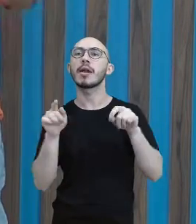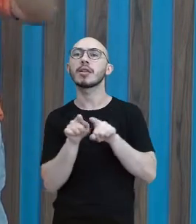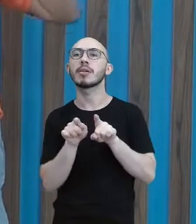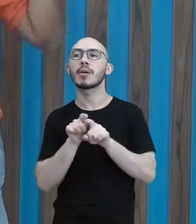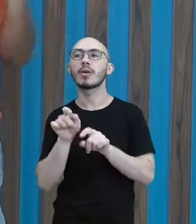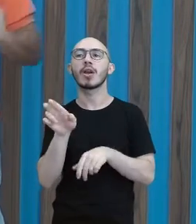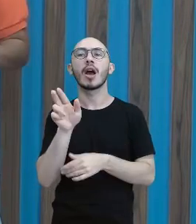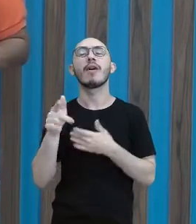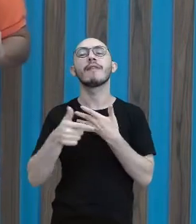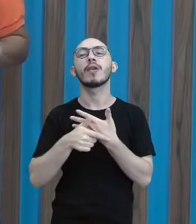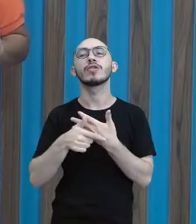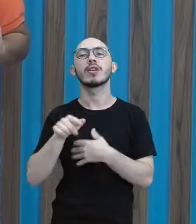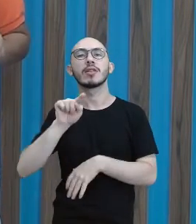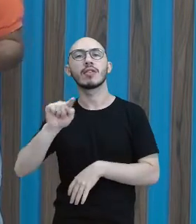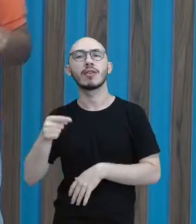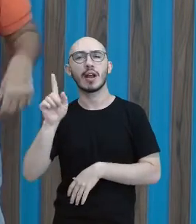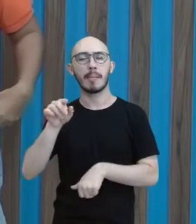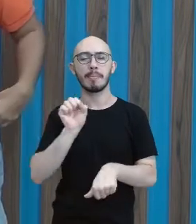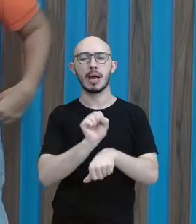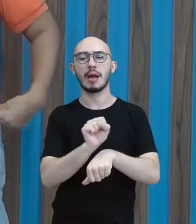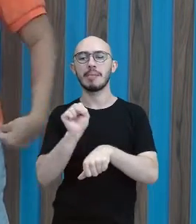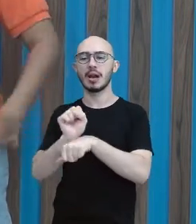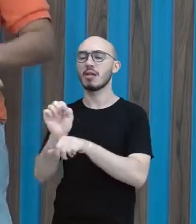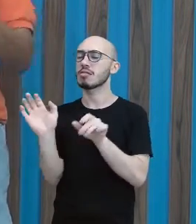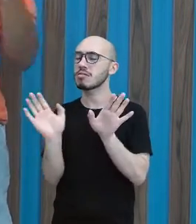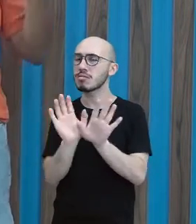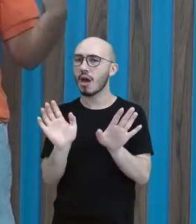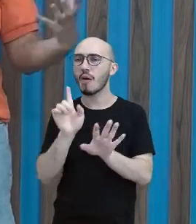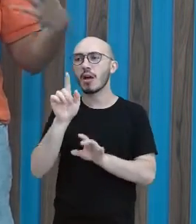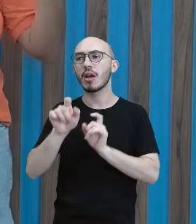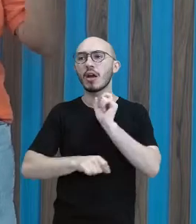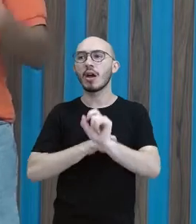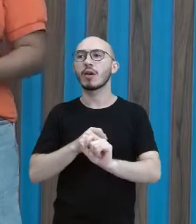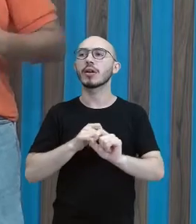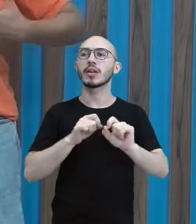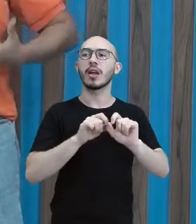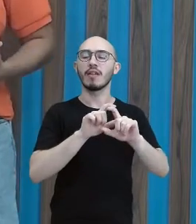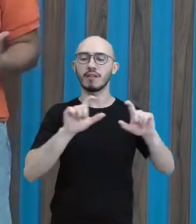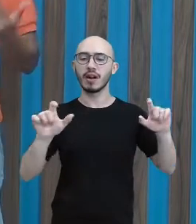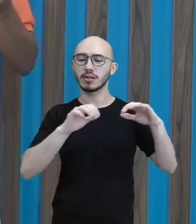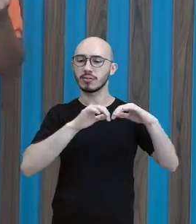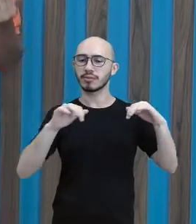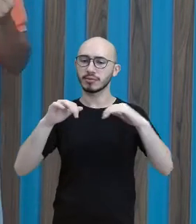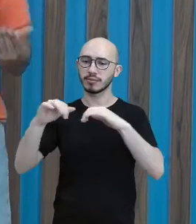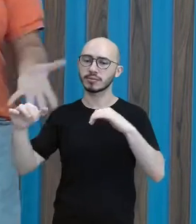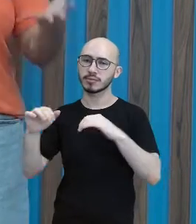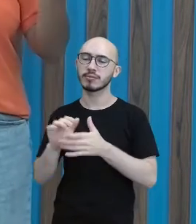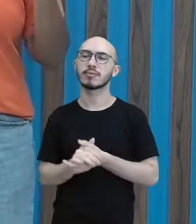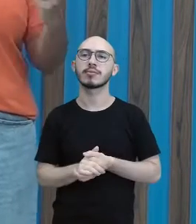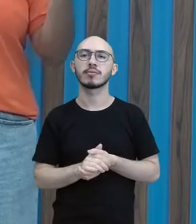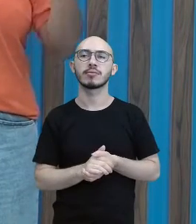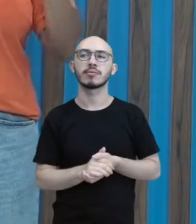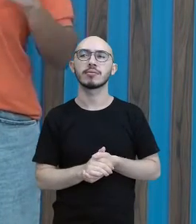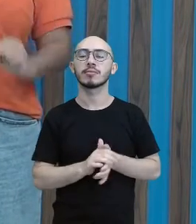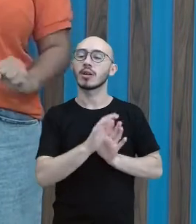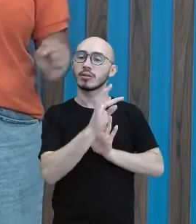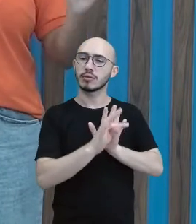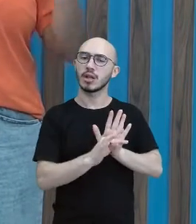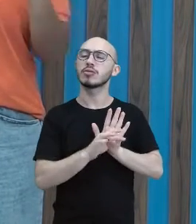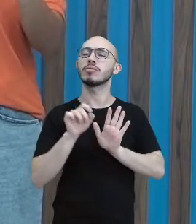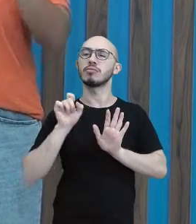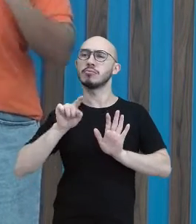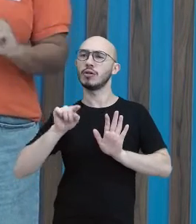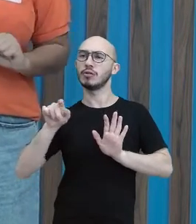vírgula não é ficar dando pausa, gente. Não é exatamente isso, é para separar, é para isolar. E lembrem, um texto bem pontuado